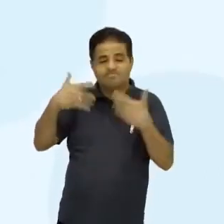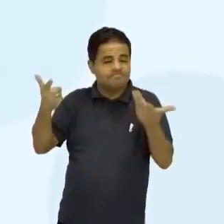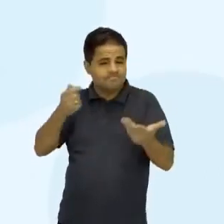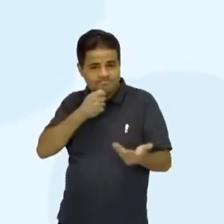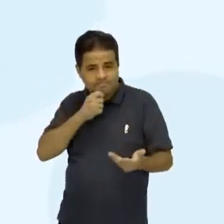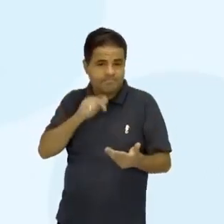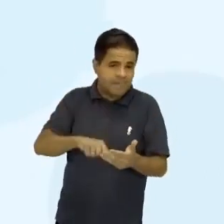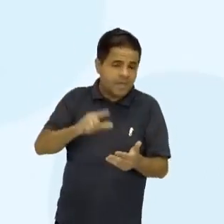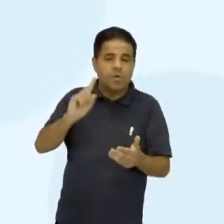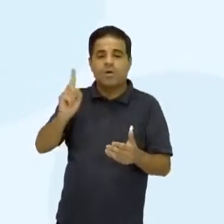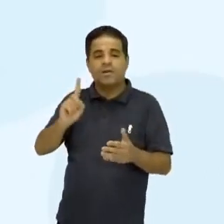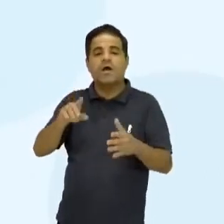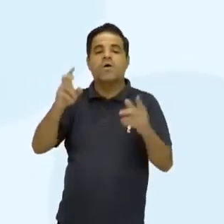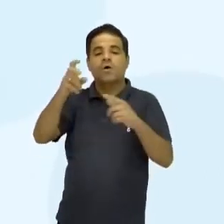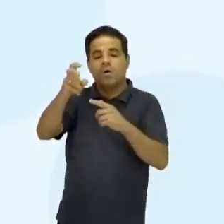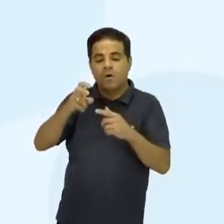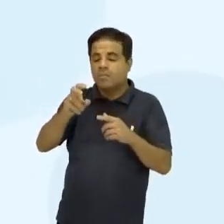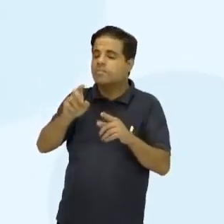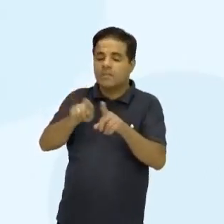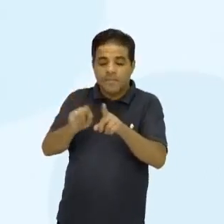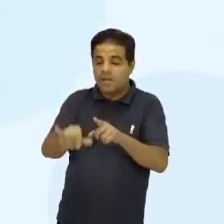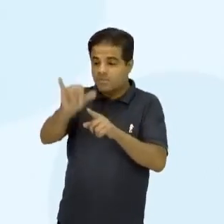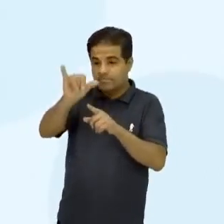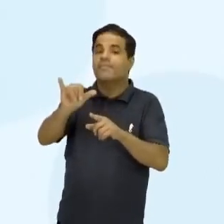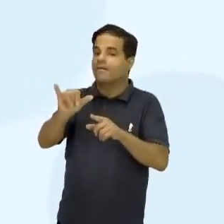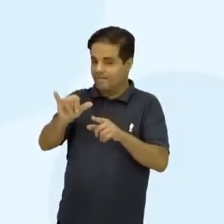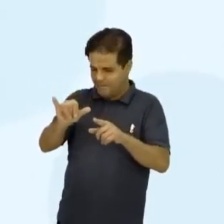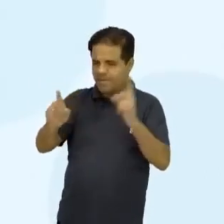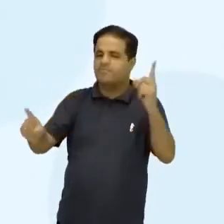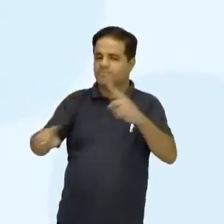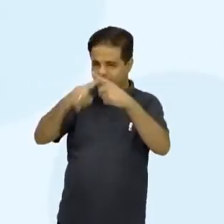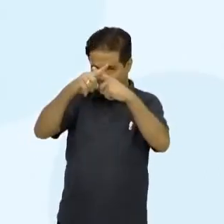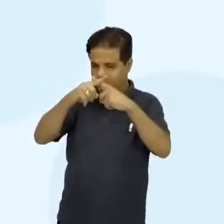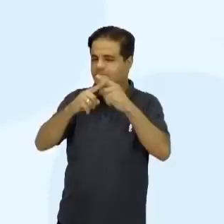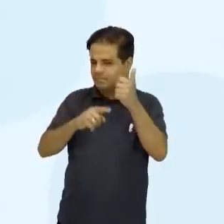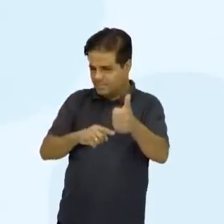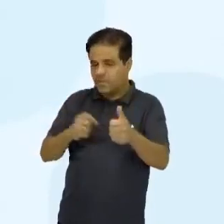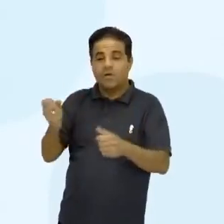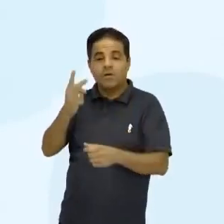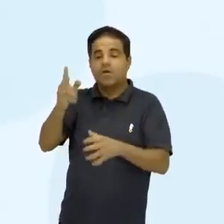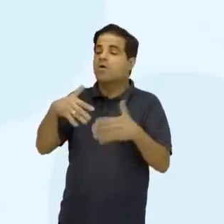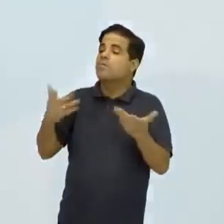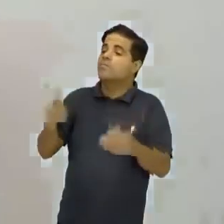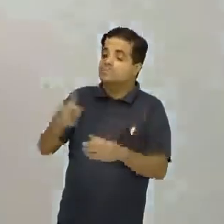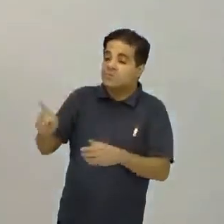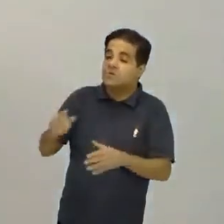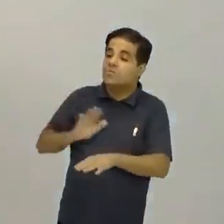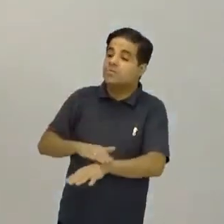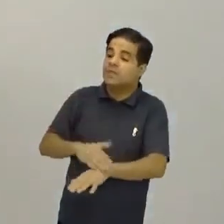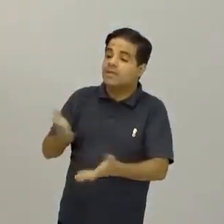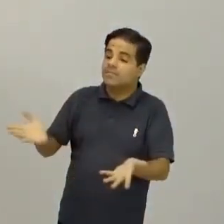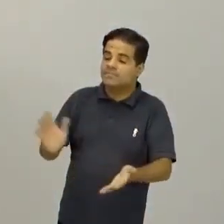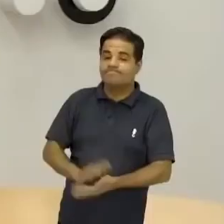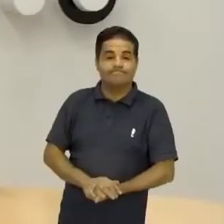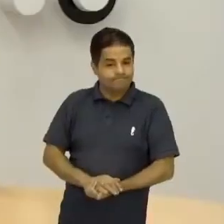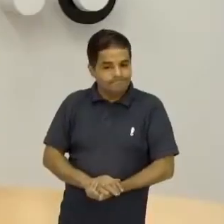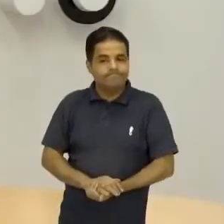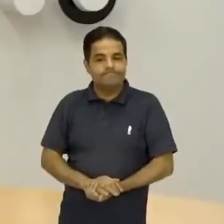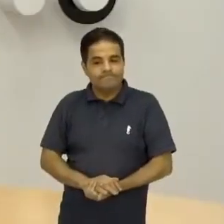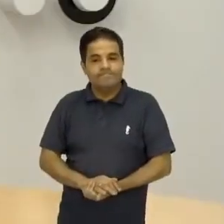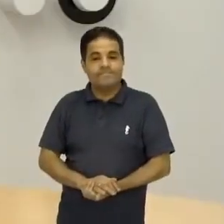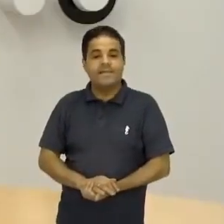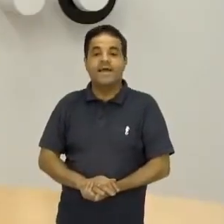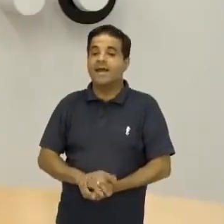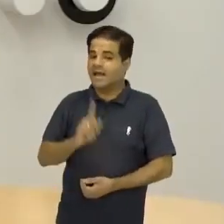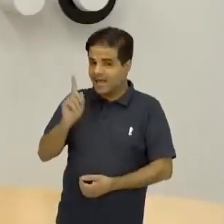cruza? E onde cruza o eixo Y? É, naquele valor que cruza o eixo Y. Professora Inês, e aí? Então,